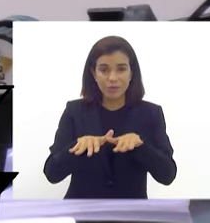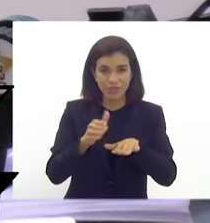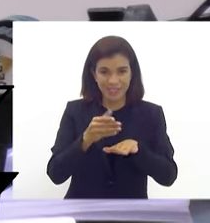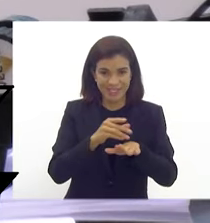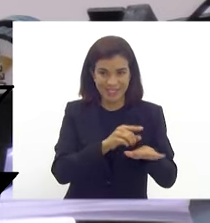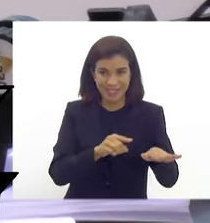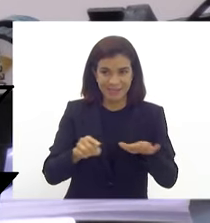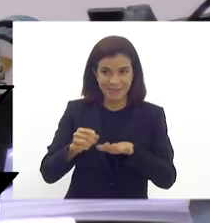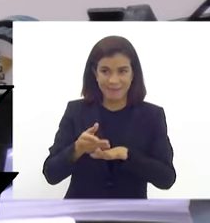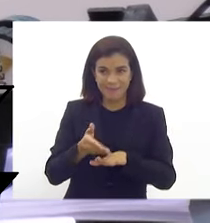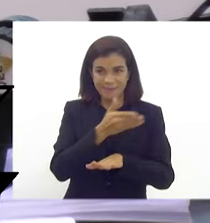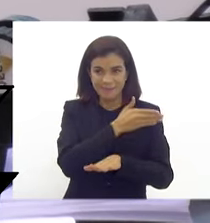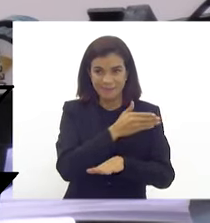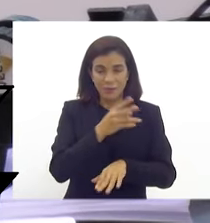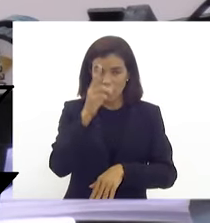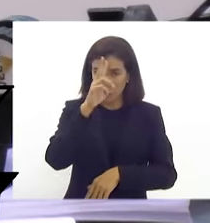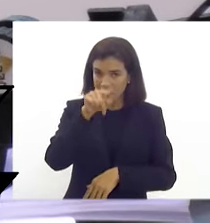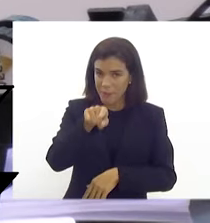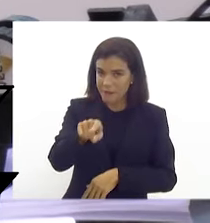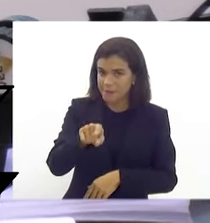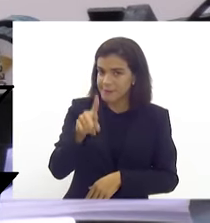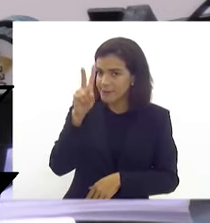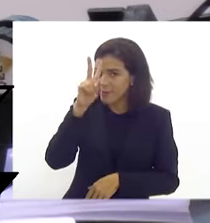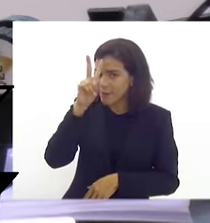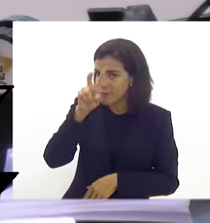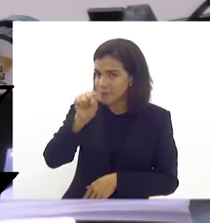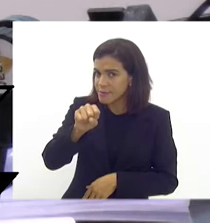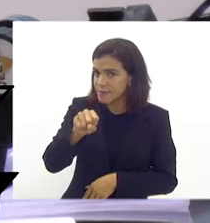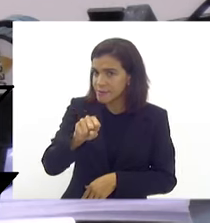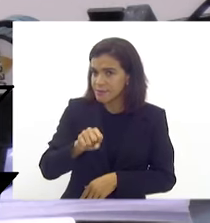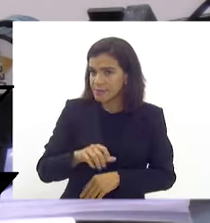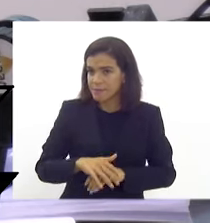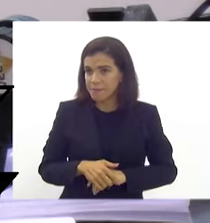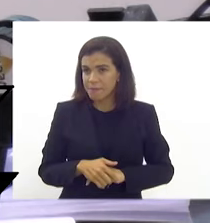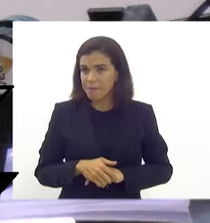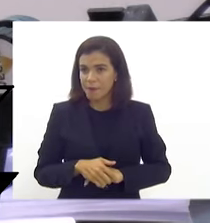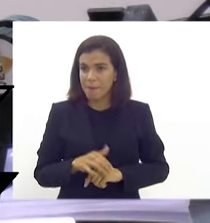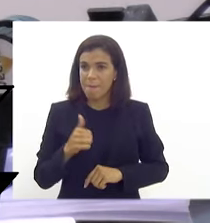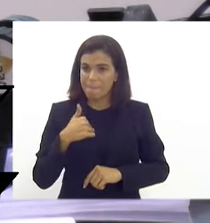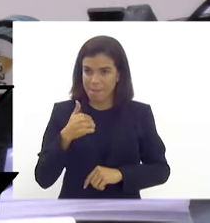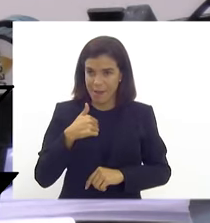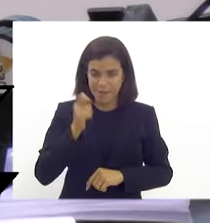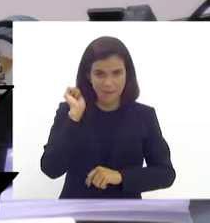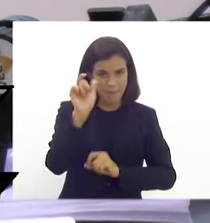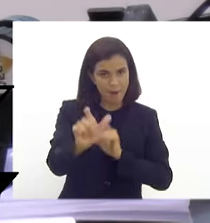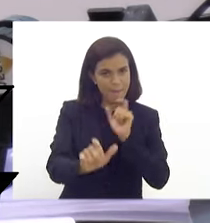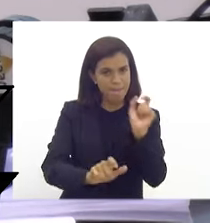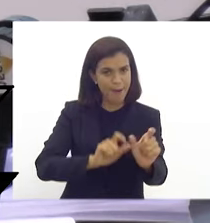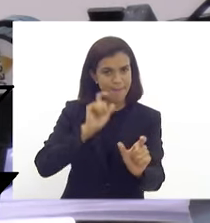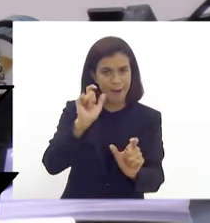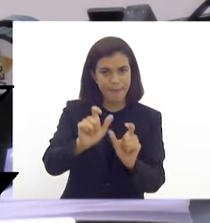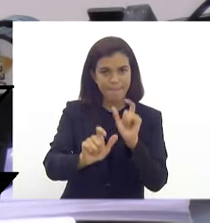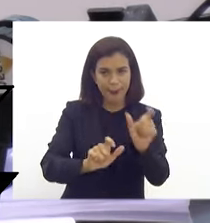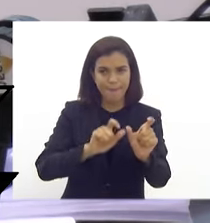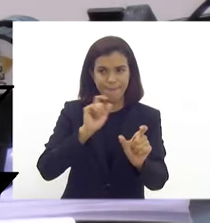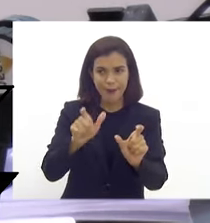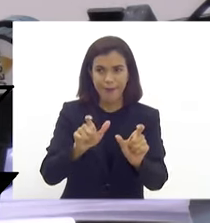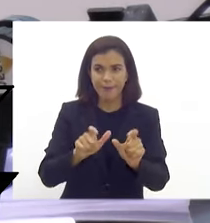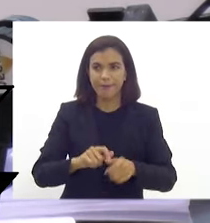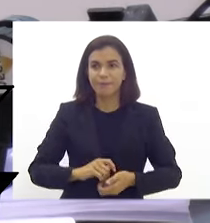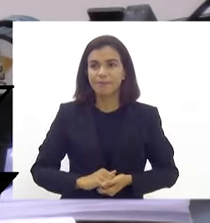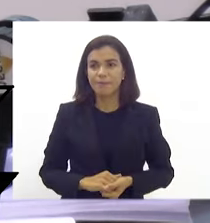né de você do passado mas aqui nada impede é o sentar o Ok no amor beijinho